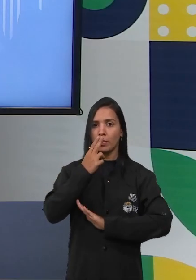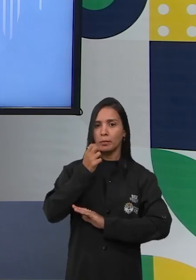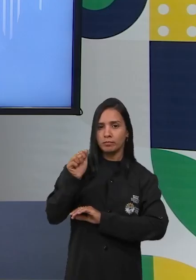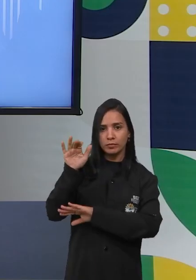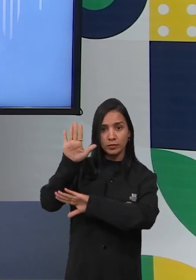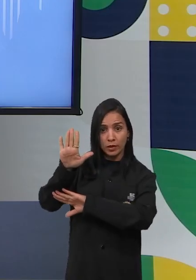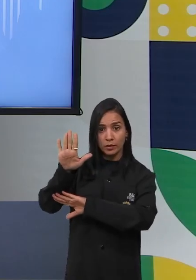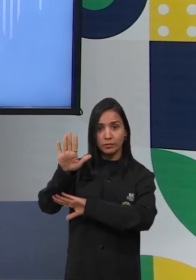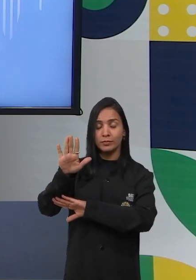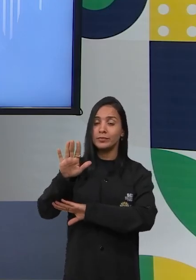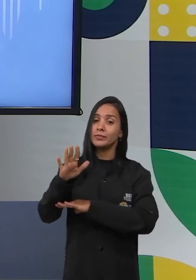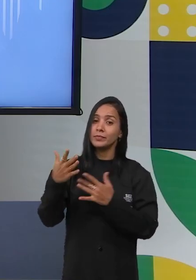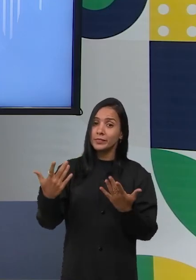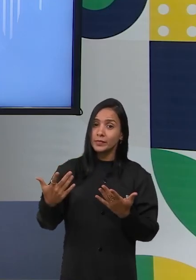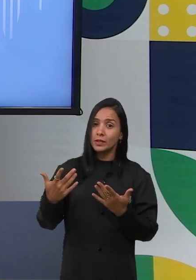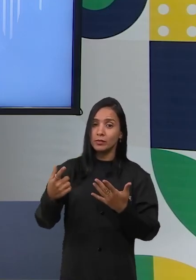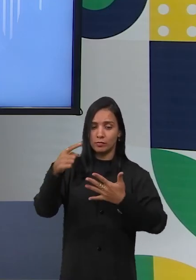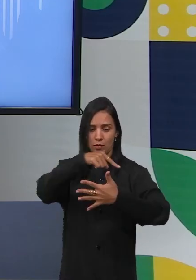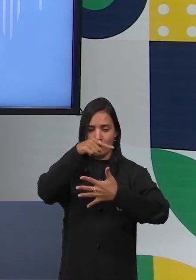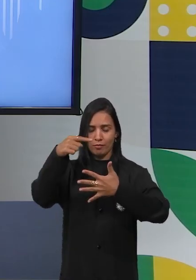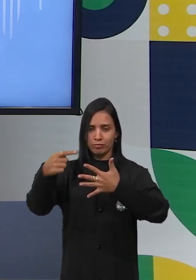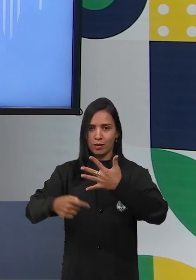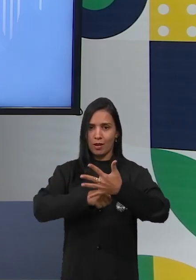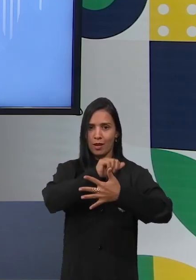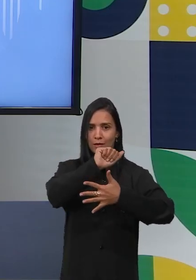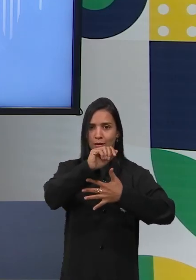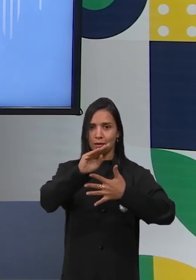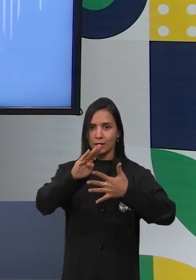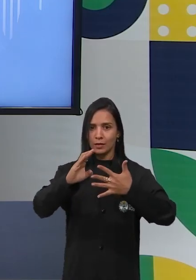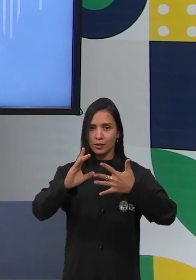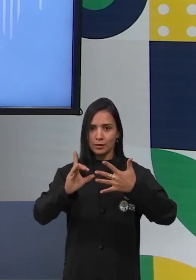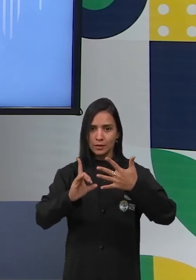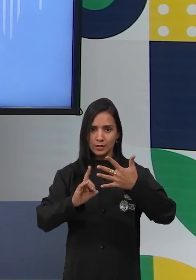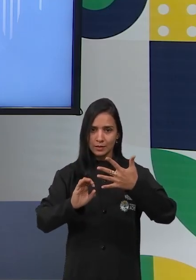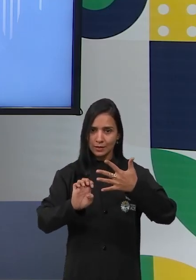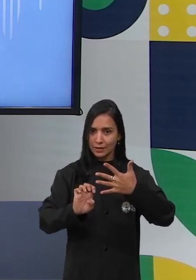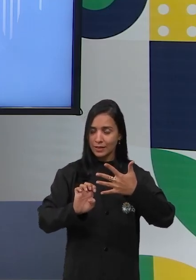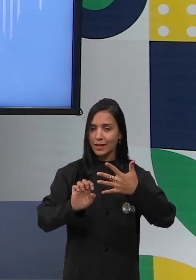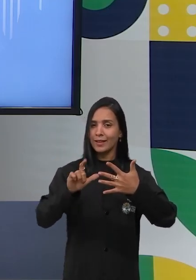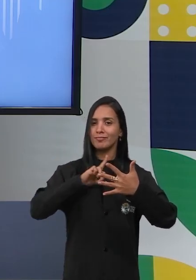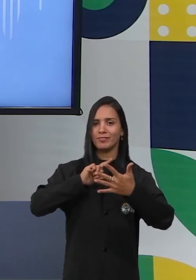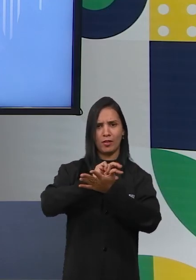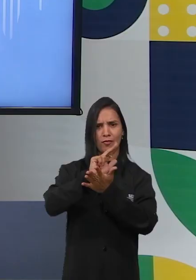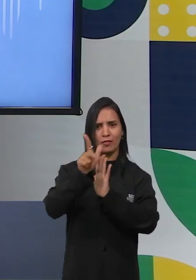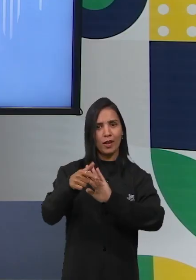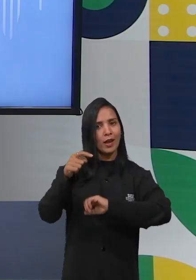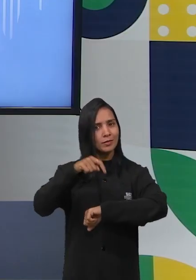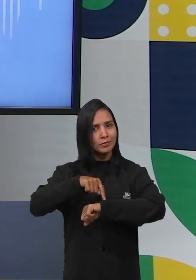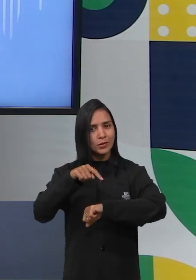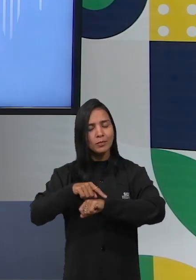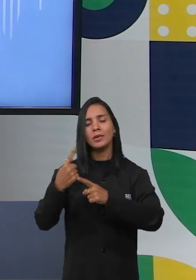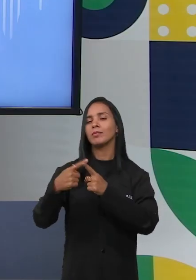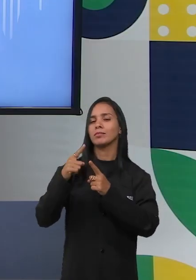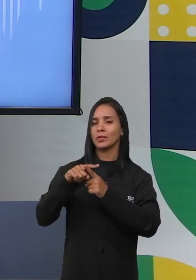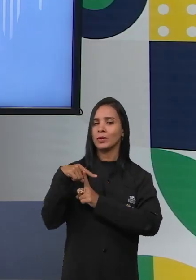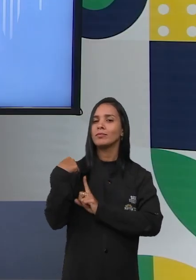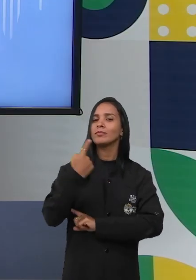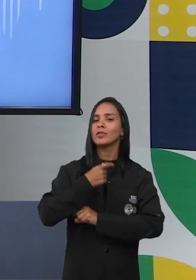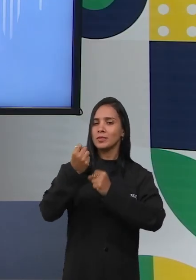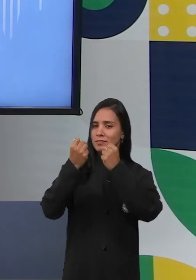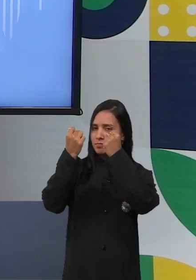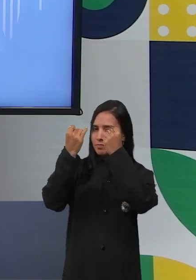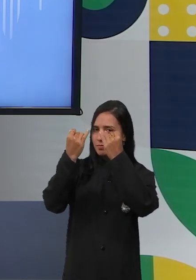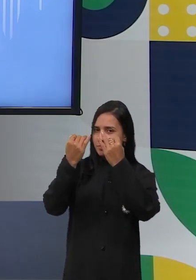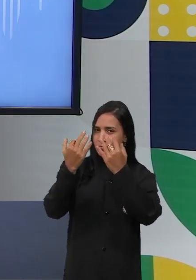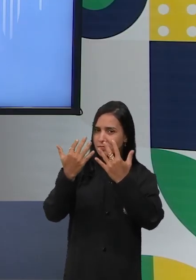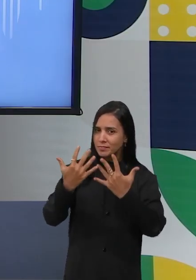falamos sobre a era Vargas, falamos sobre ditadura militar, falamos do processo de transição da ditadura